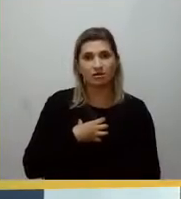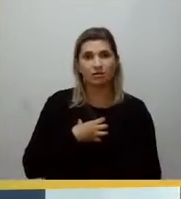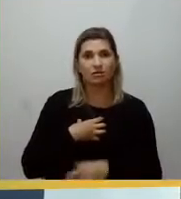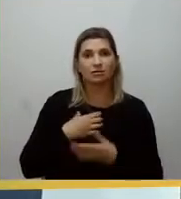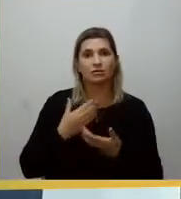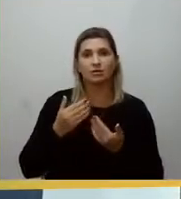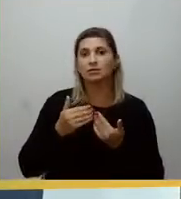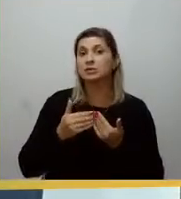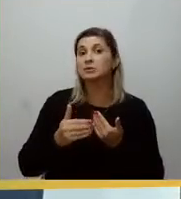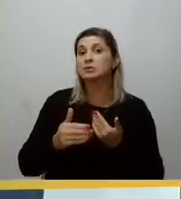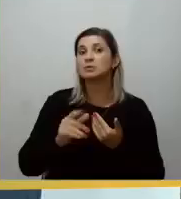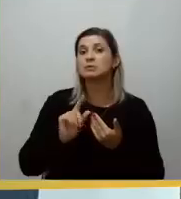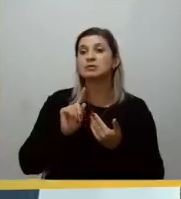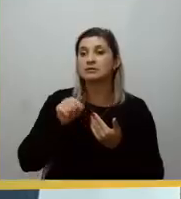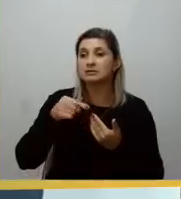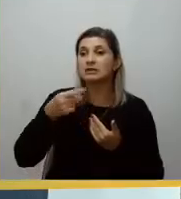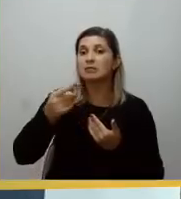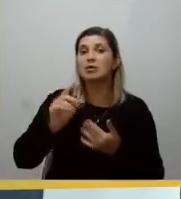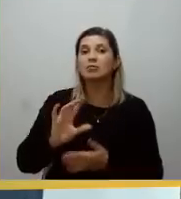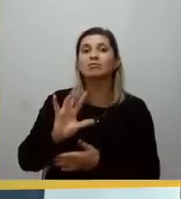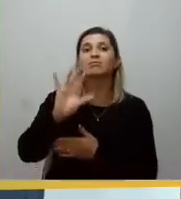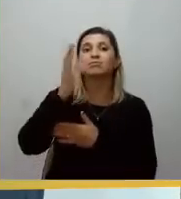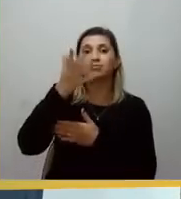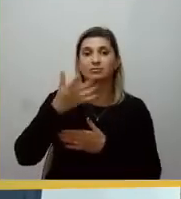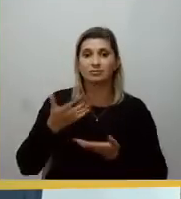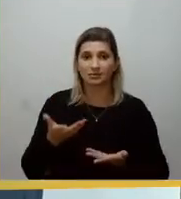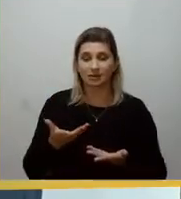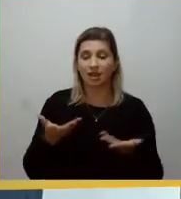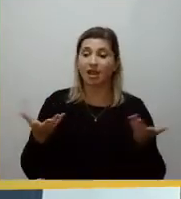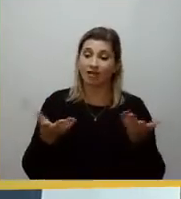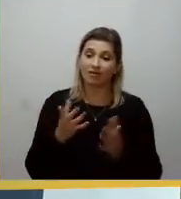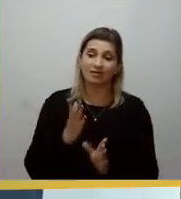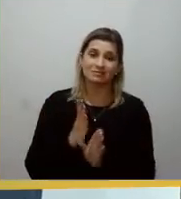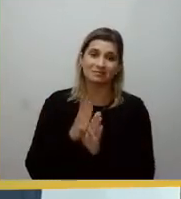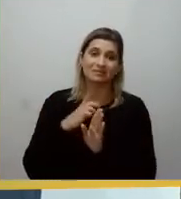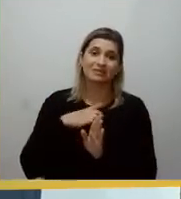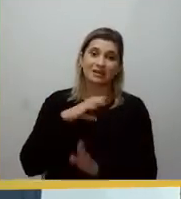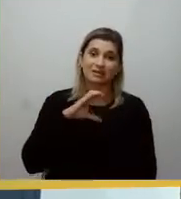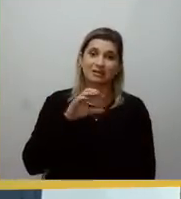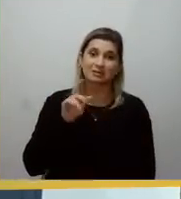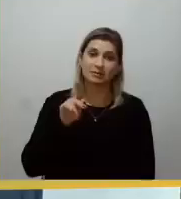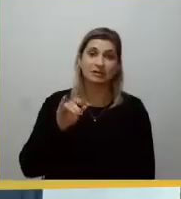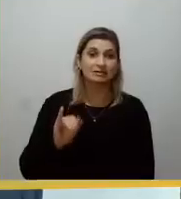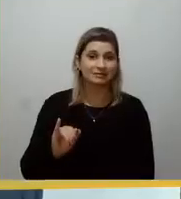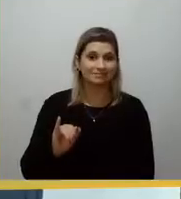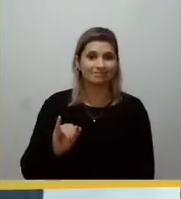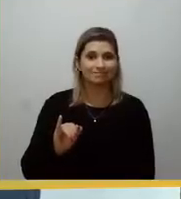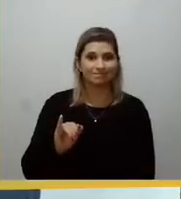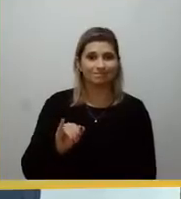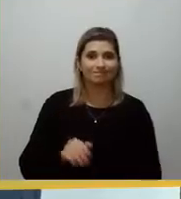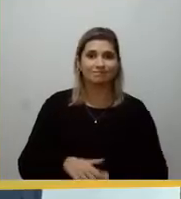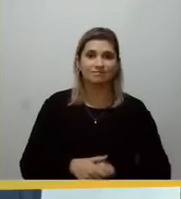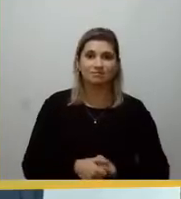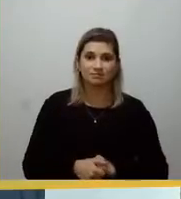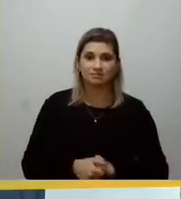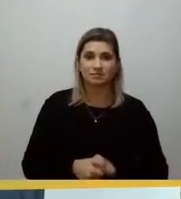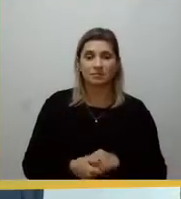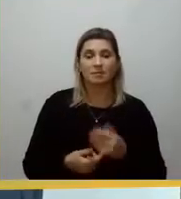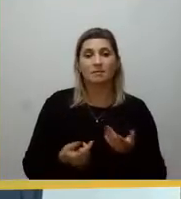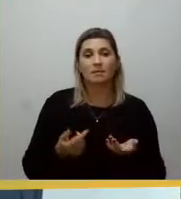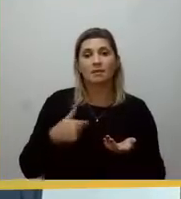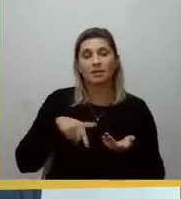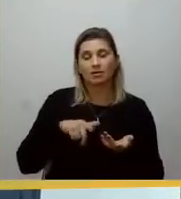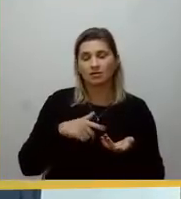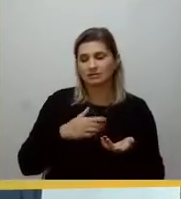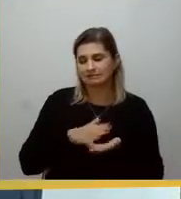né? Essa operação aí, e que gerou essa CPI também. Então, isso é que realmente nos deixa